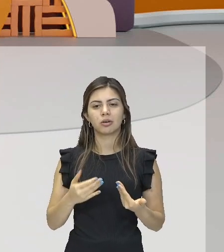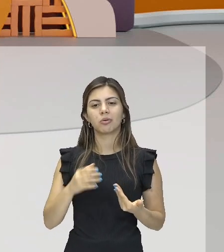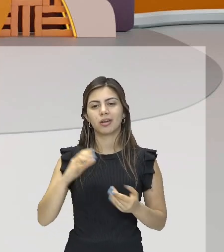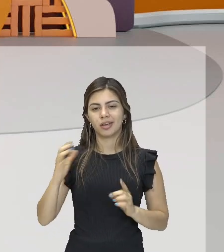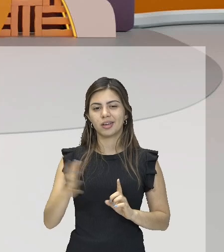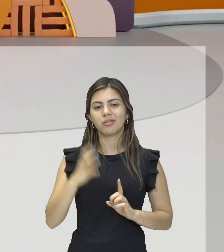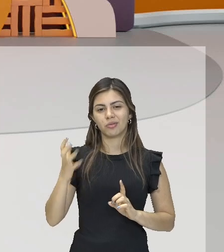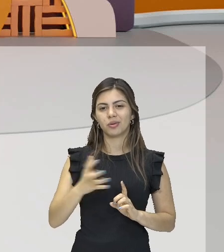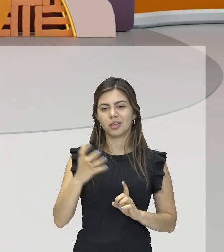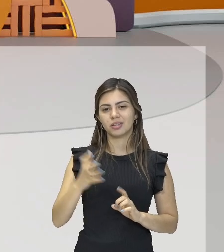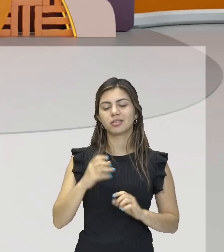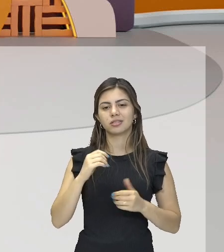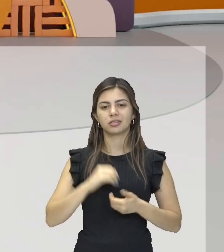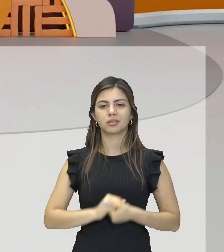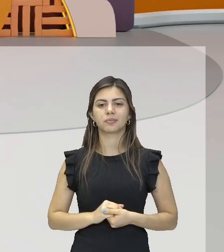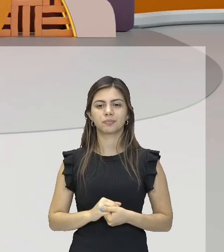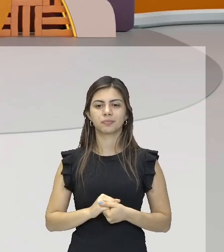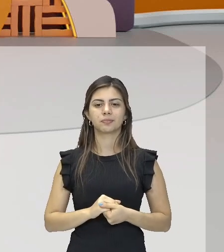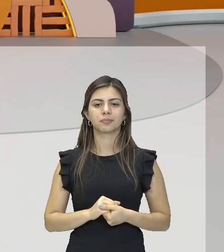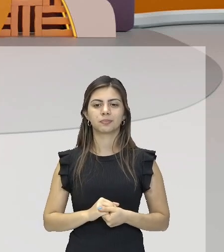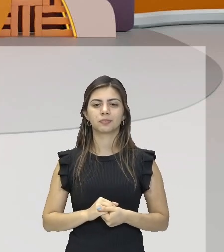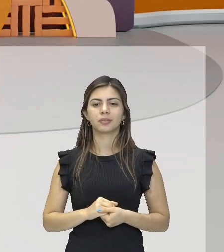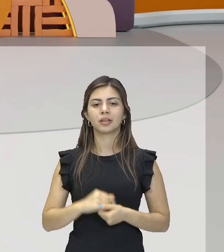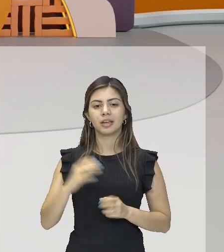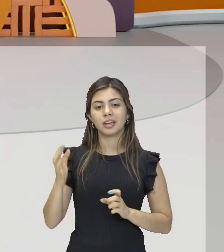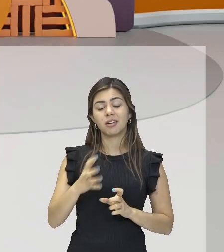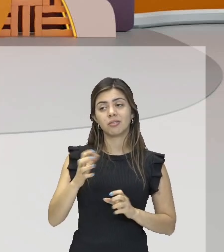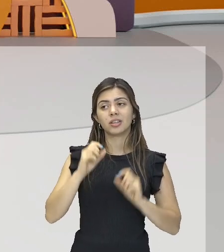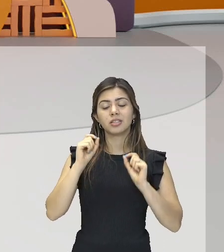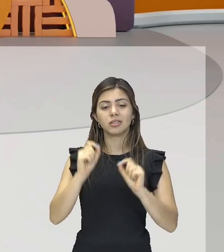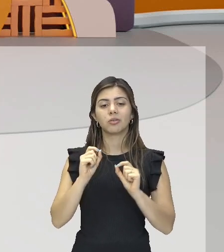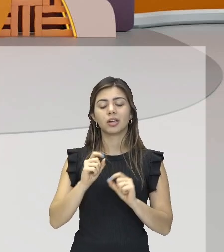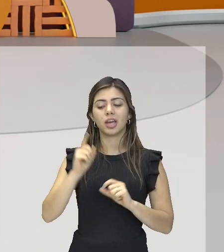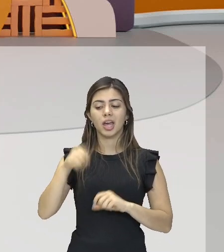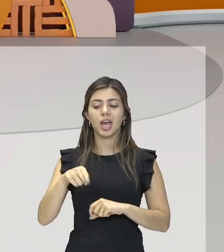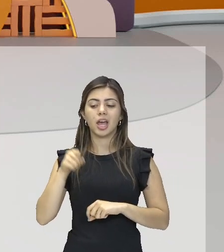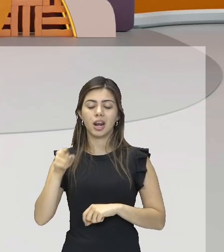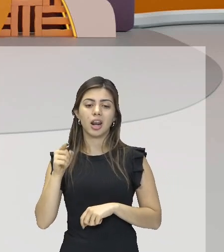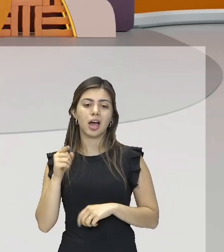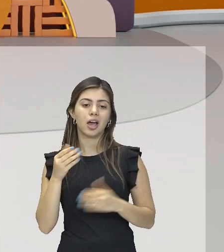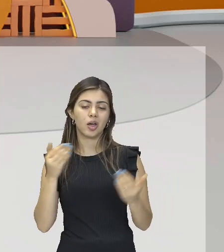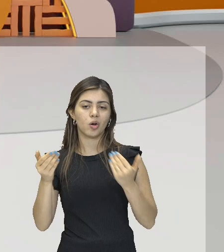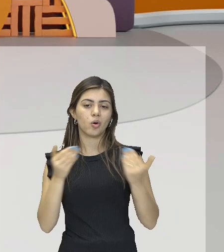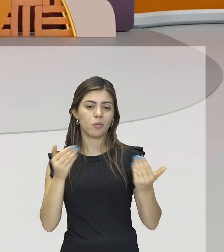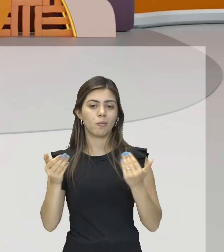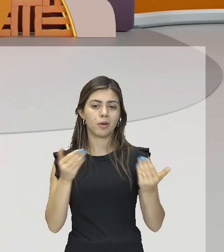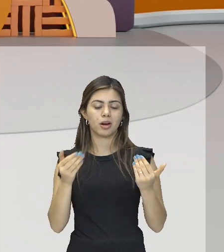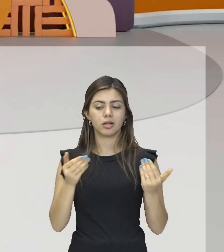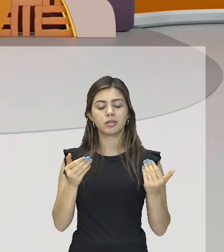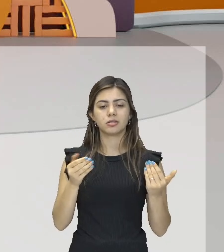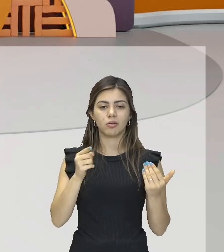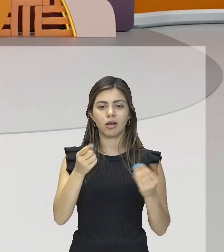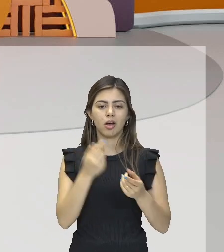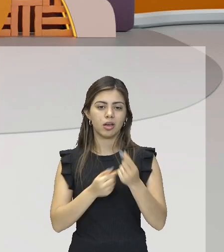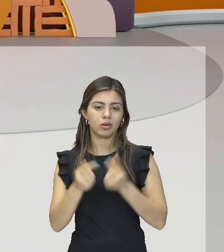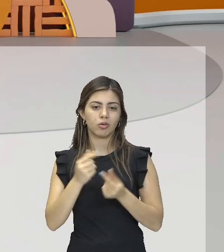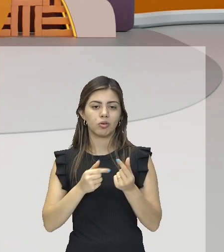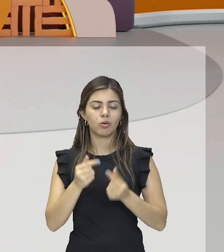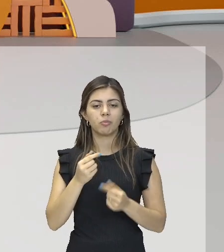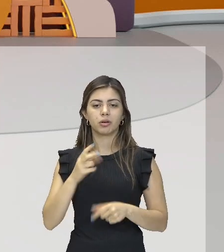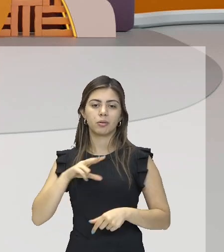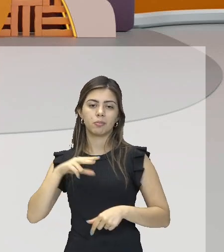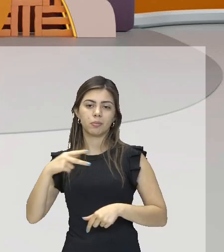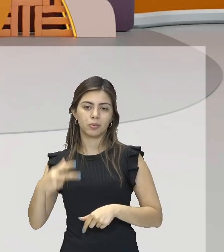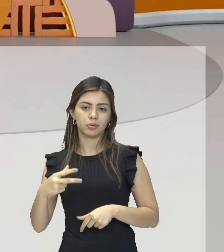vai ocasionar esse retardo, né, em relação à prosperidade econômica de Portugal